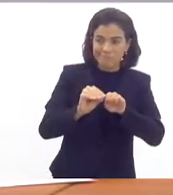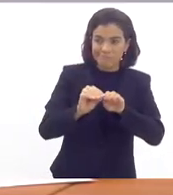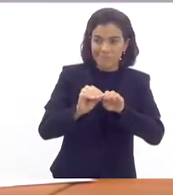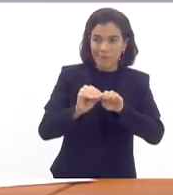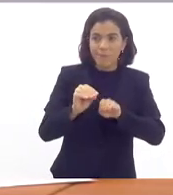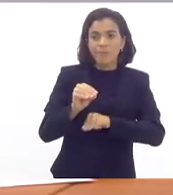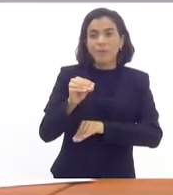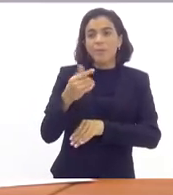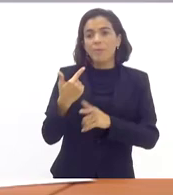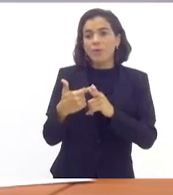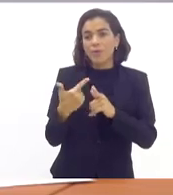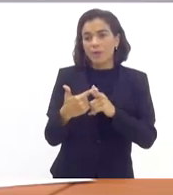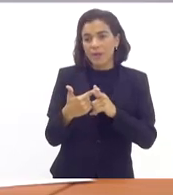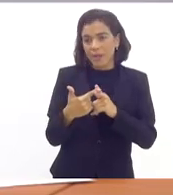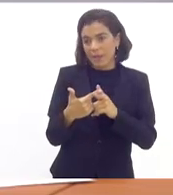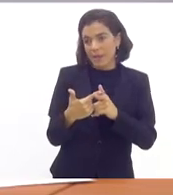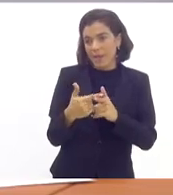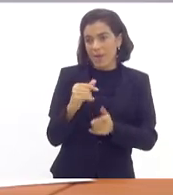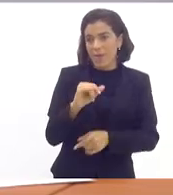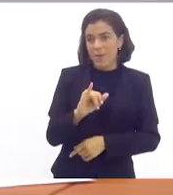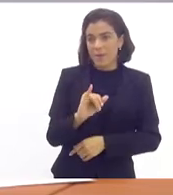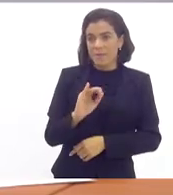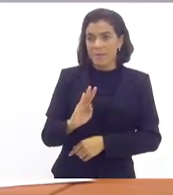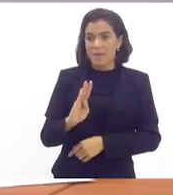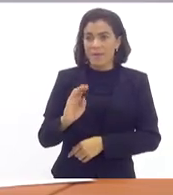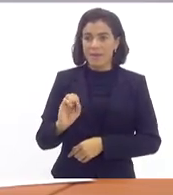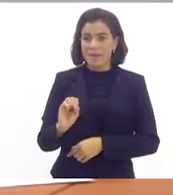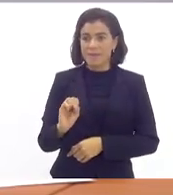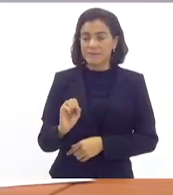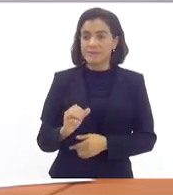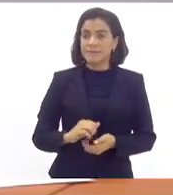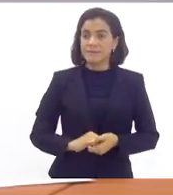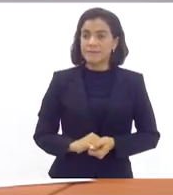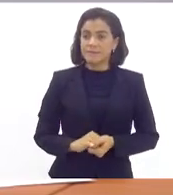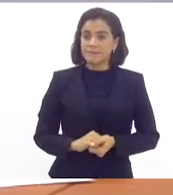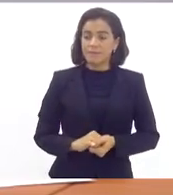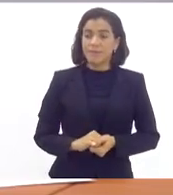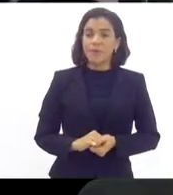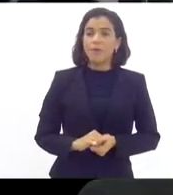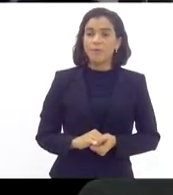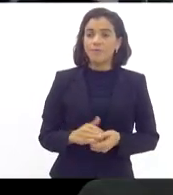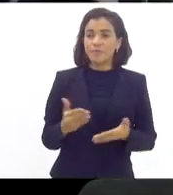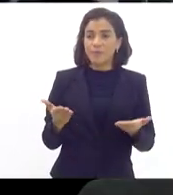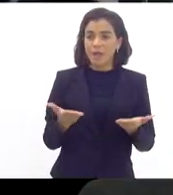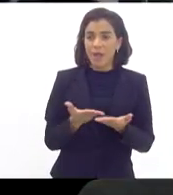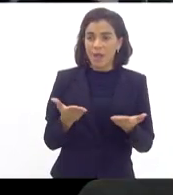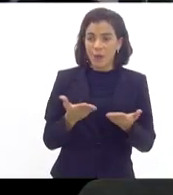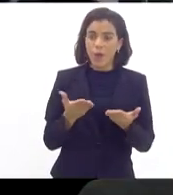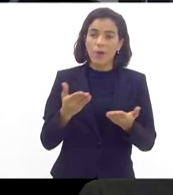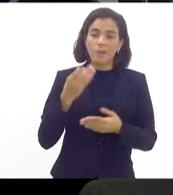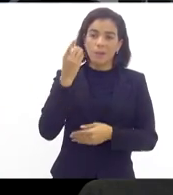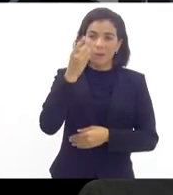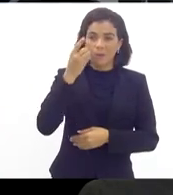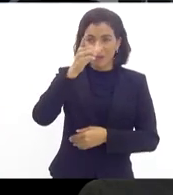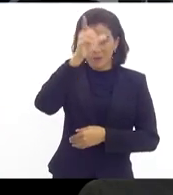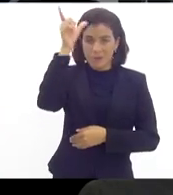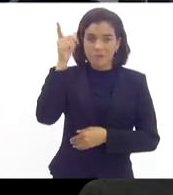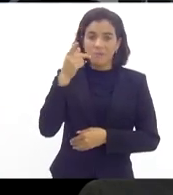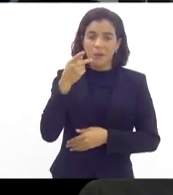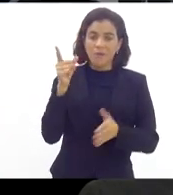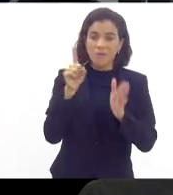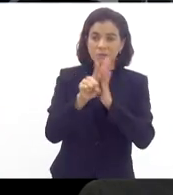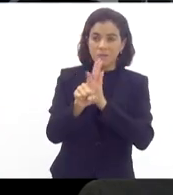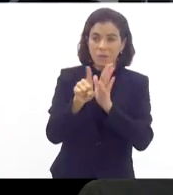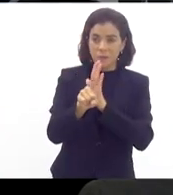manter a cota parte no IBS? Bom, agora, a última leva, o deputado Luiz Paulo faz as perguntas.